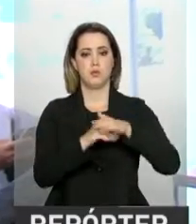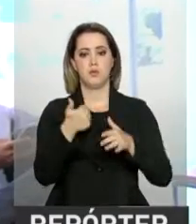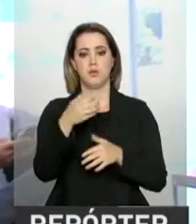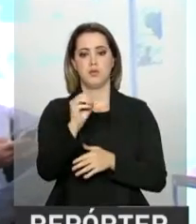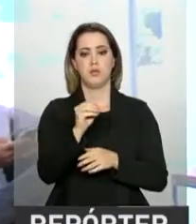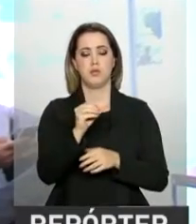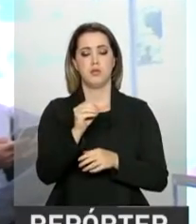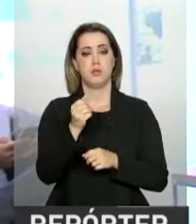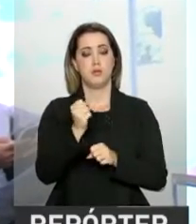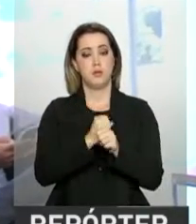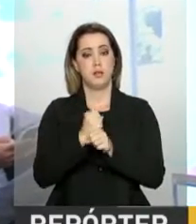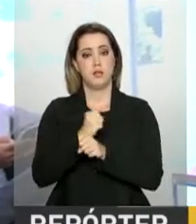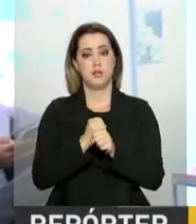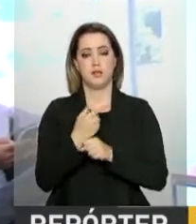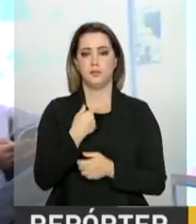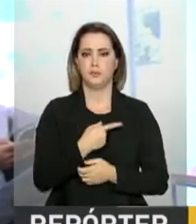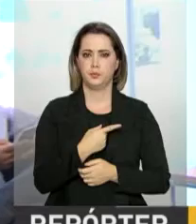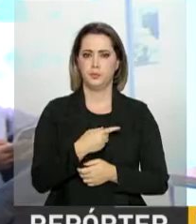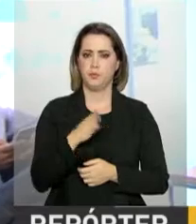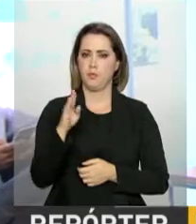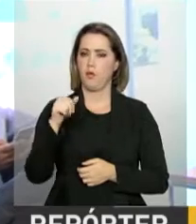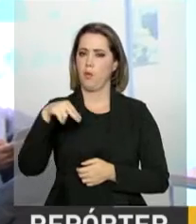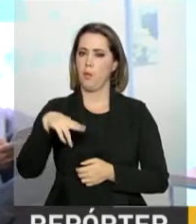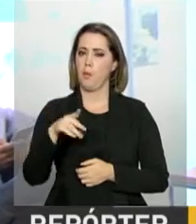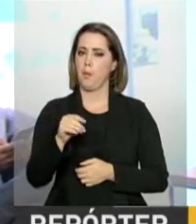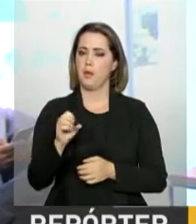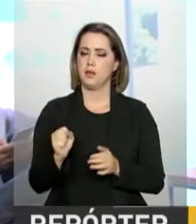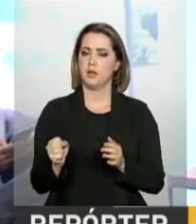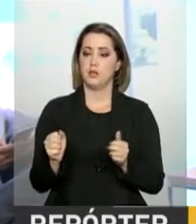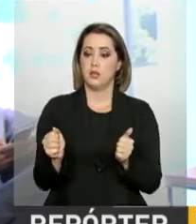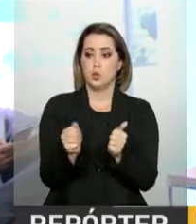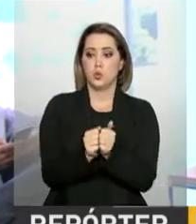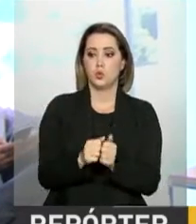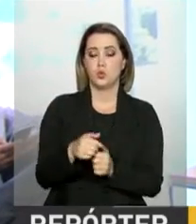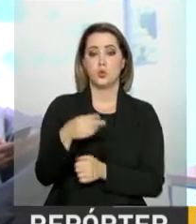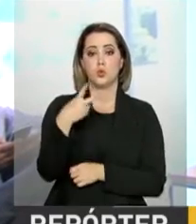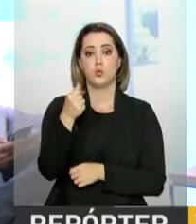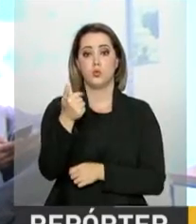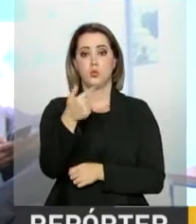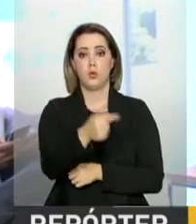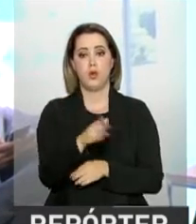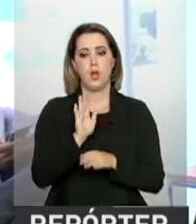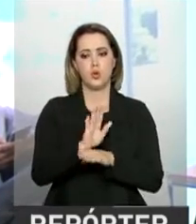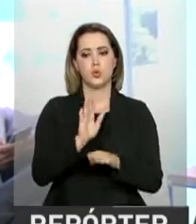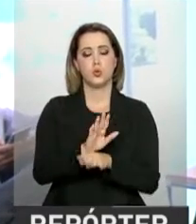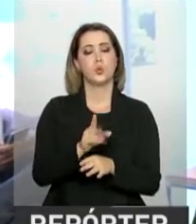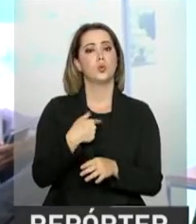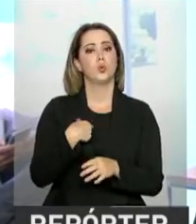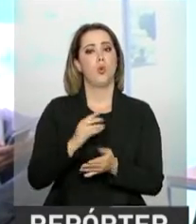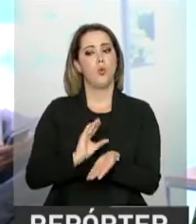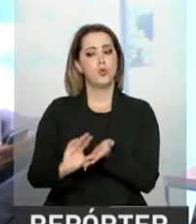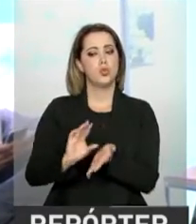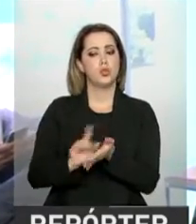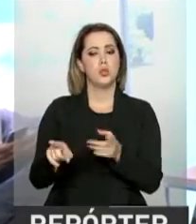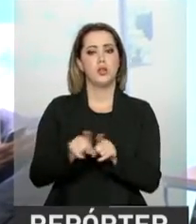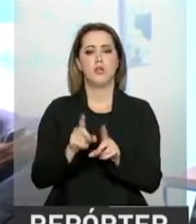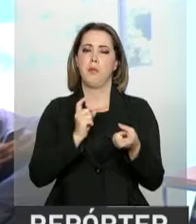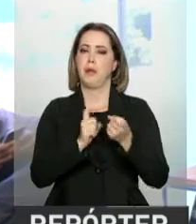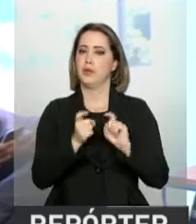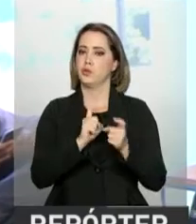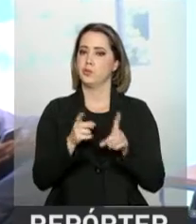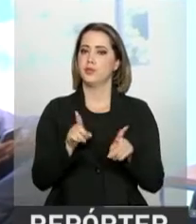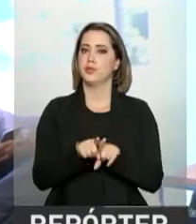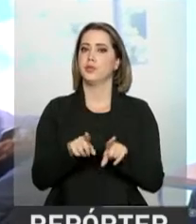O BNDES entrou num momento muito importante em 2007, ele aportou capital e governança. Então a companhia ela